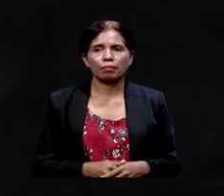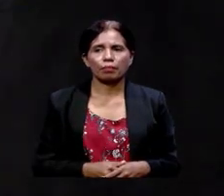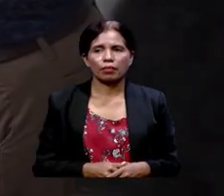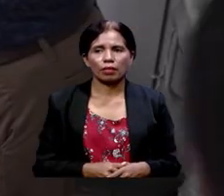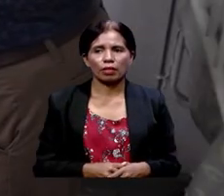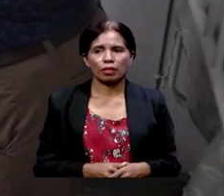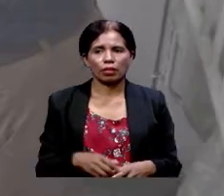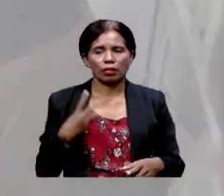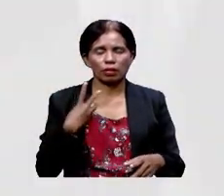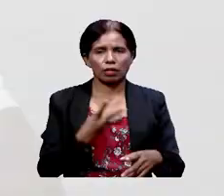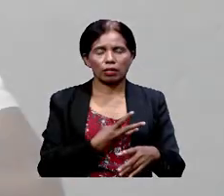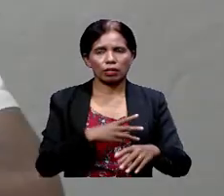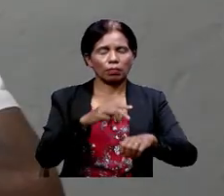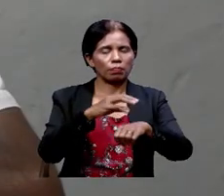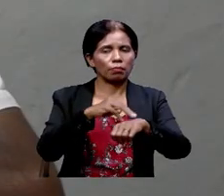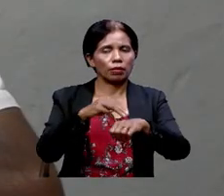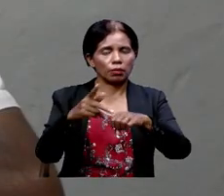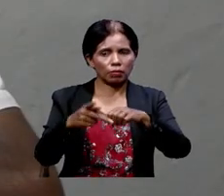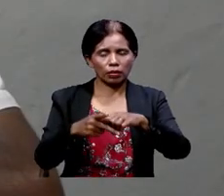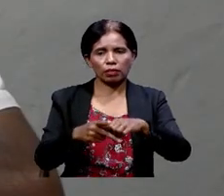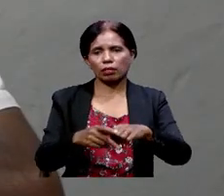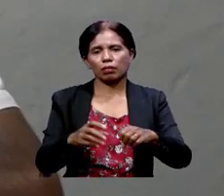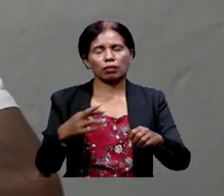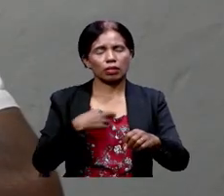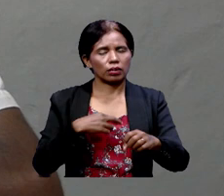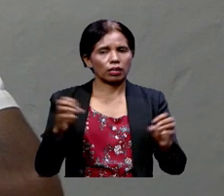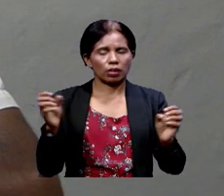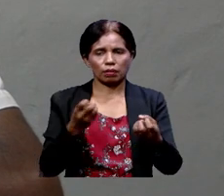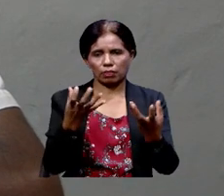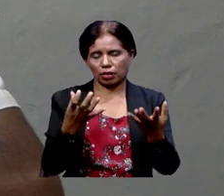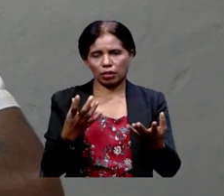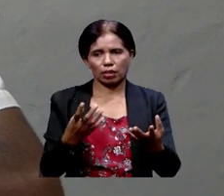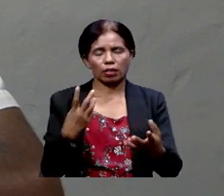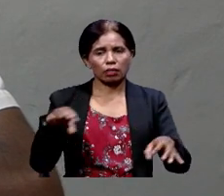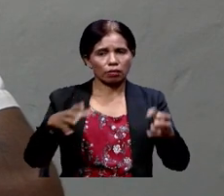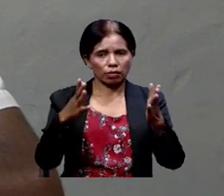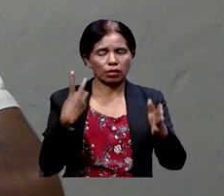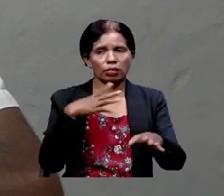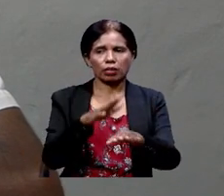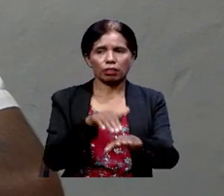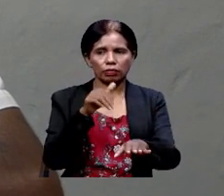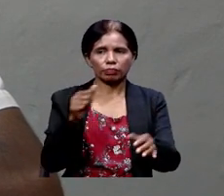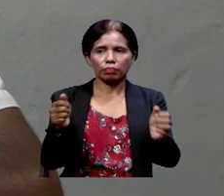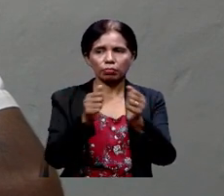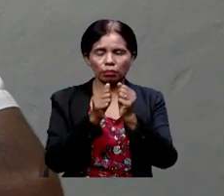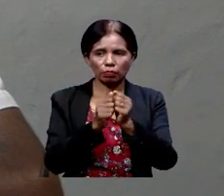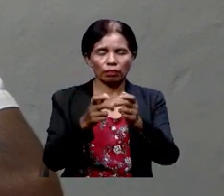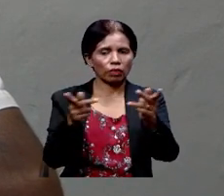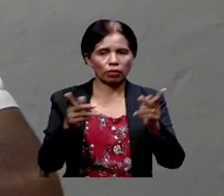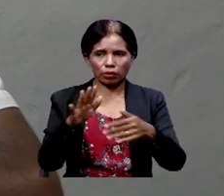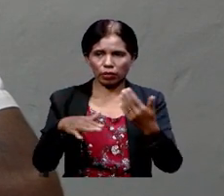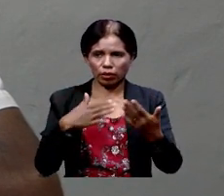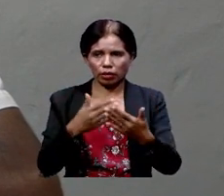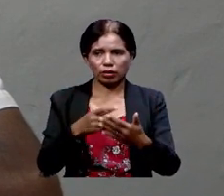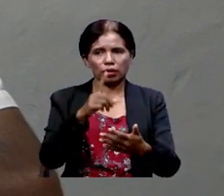mapamento raciclató. Funcionar silatau, funcionar biago di terkruta, nesa bebeng hau di hanuna. Ita rekruta hamu tu bafatin sana hutu,